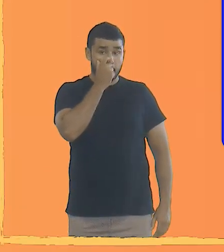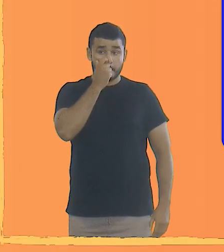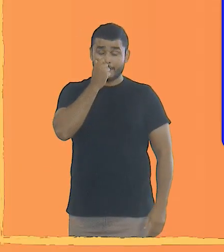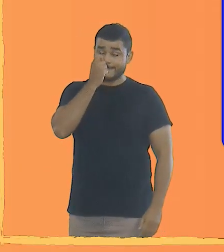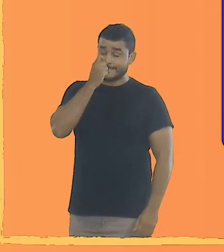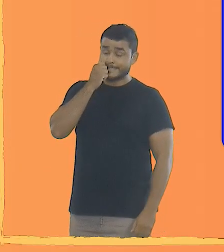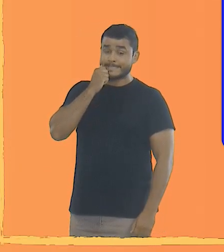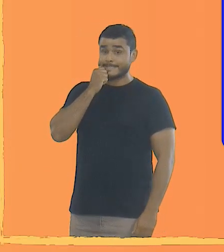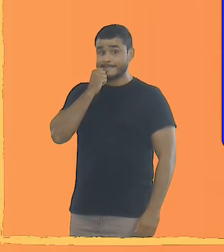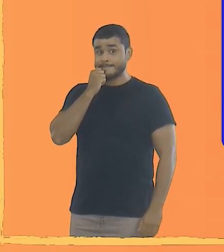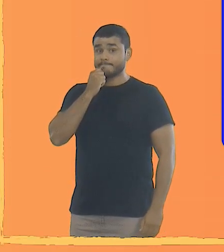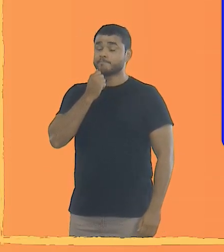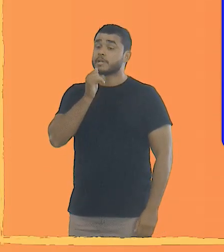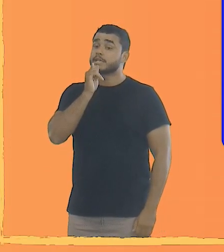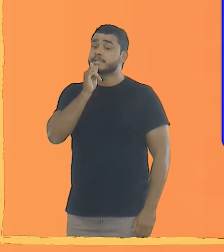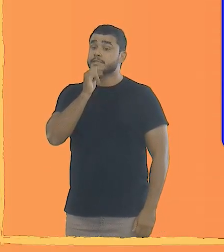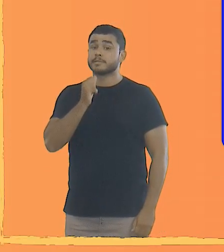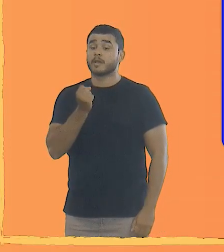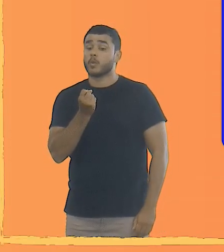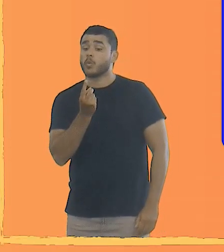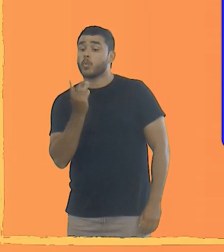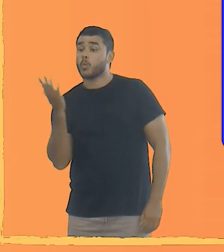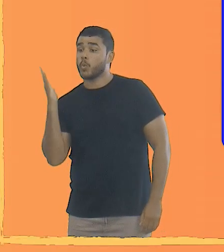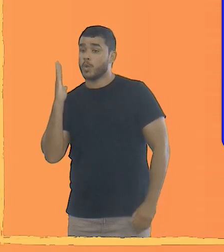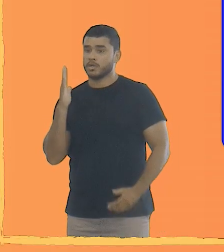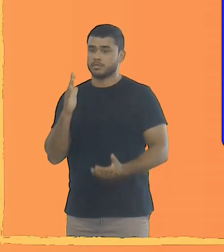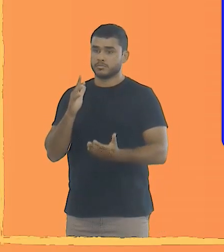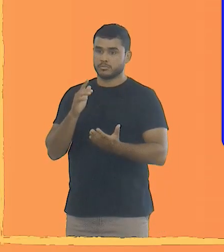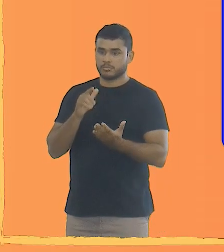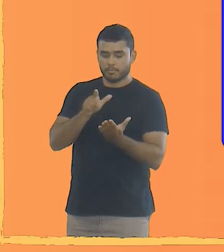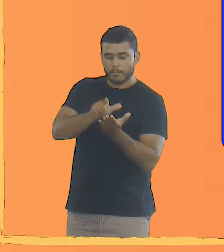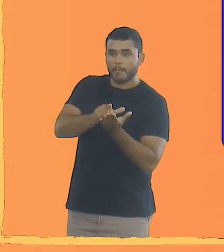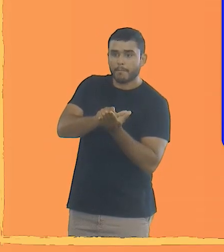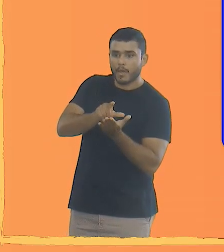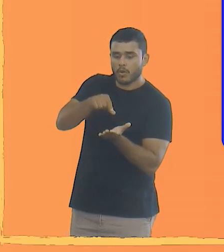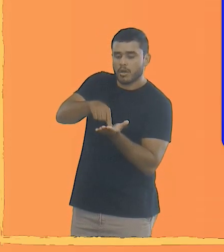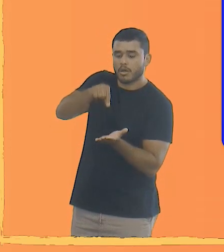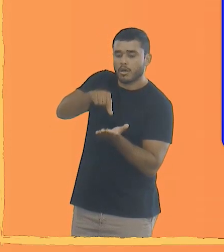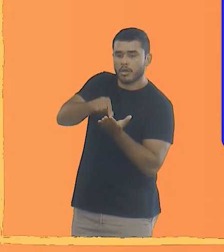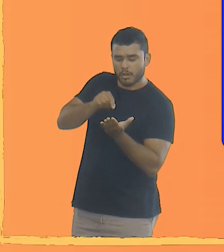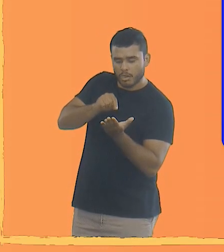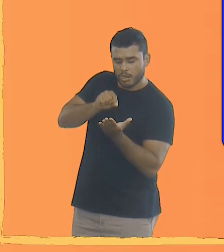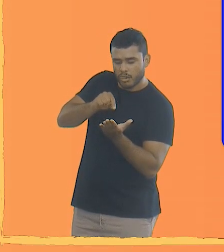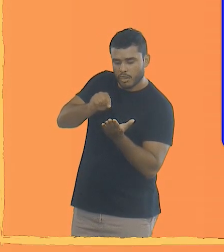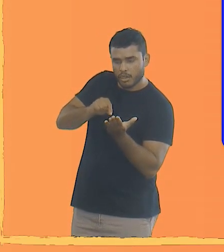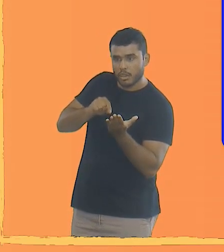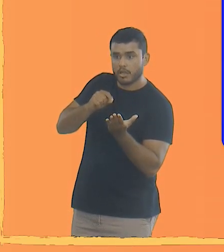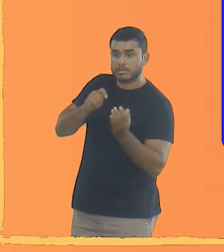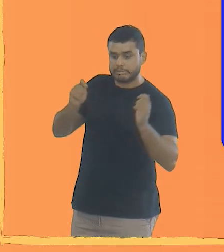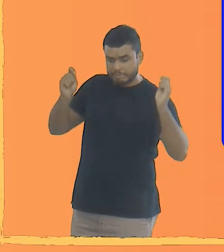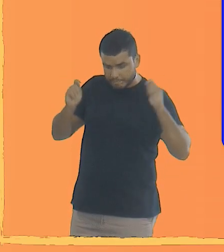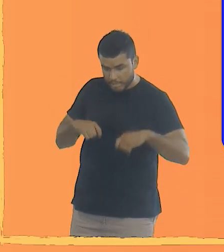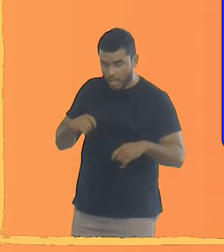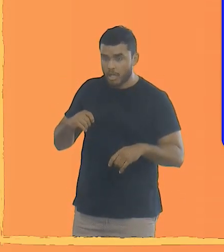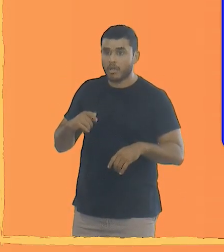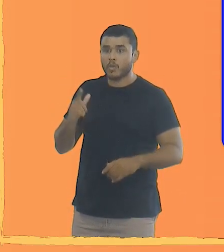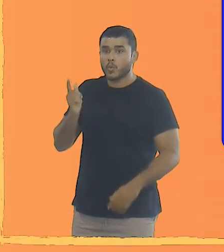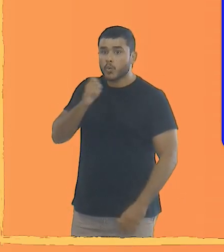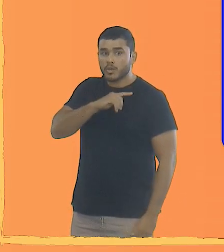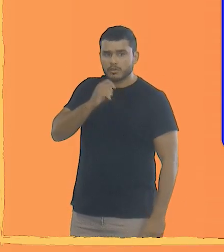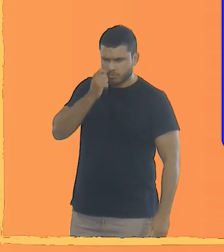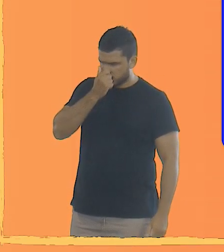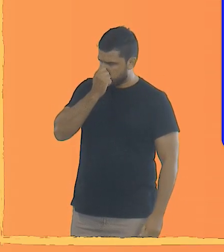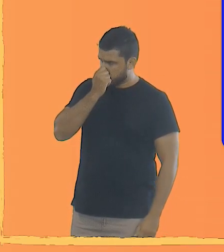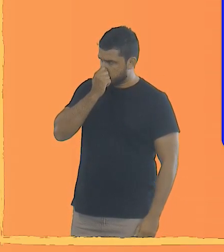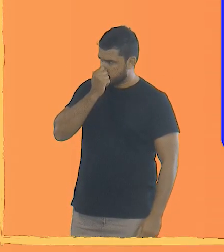Mega Sena eu preciso preencher para garantir que eu vou ganhar o prêmio? Não, Alexandre, não tem como